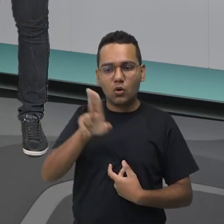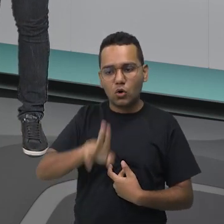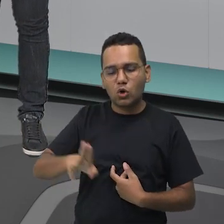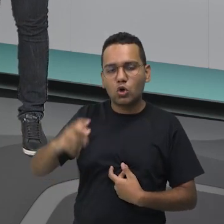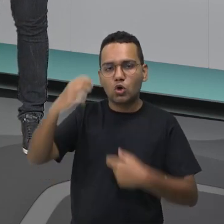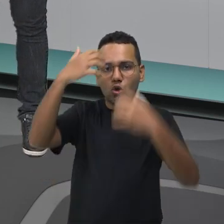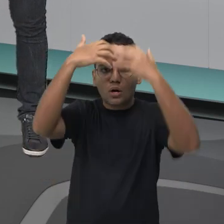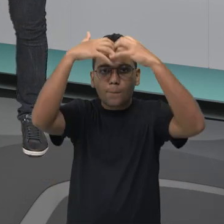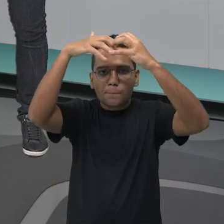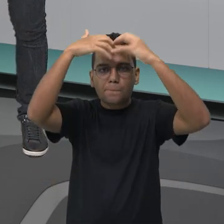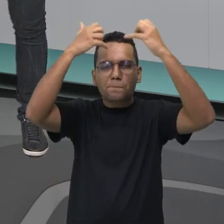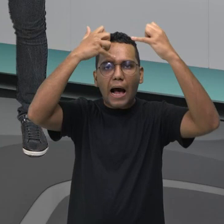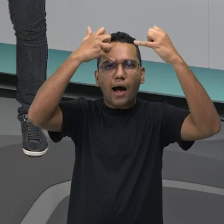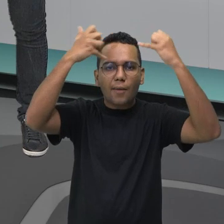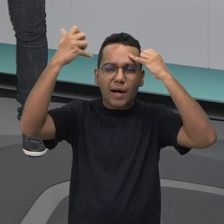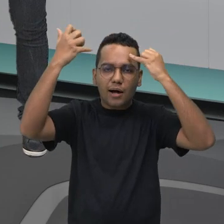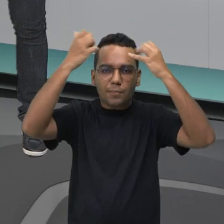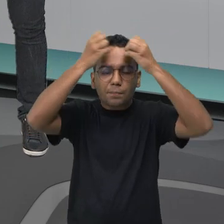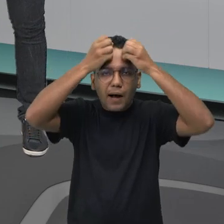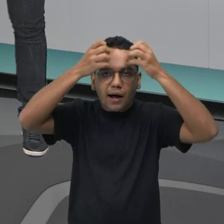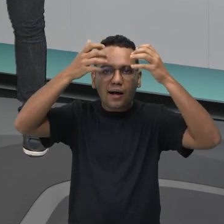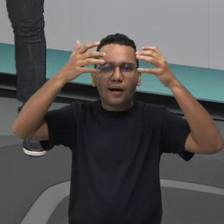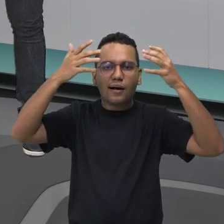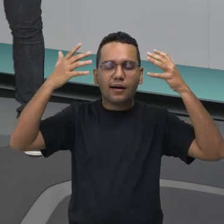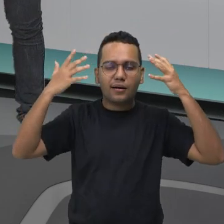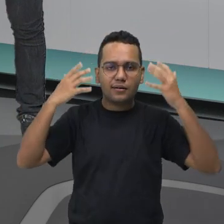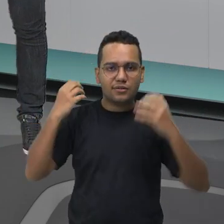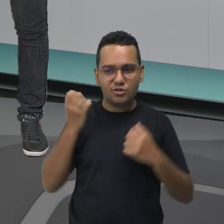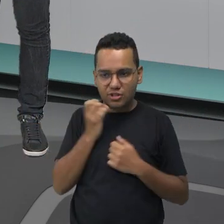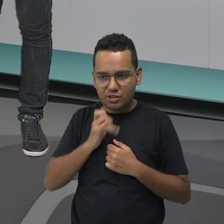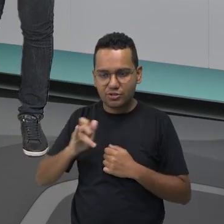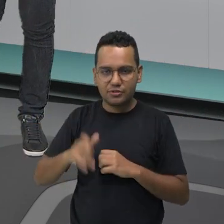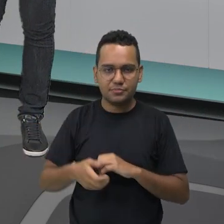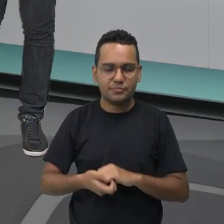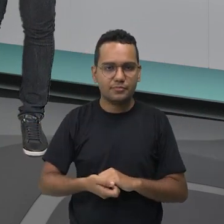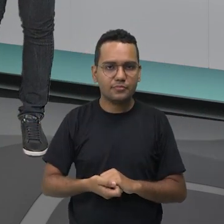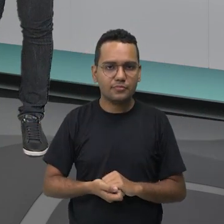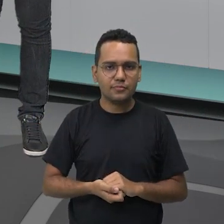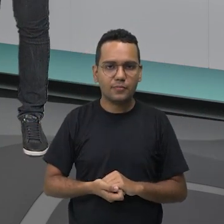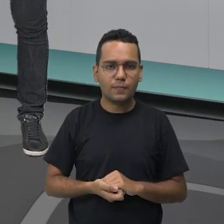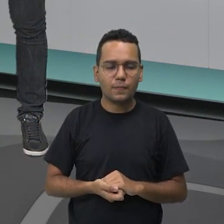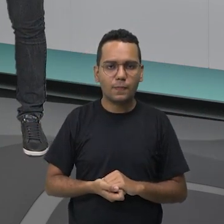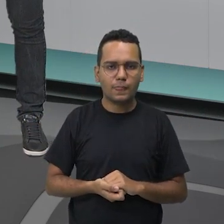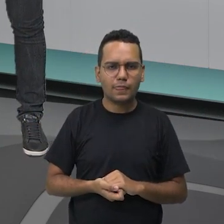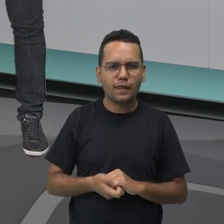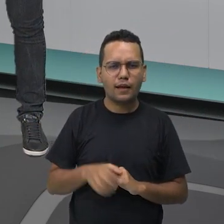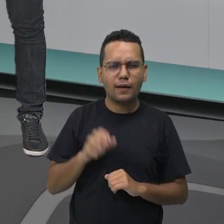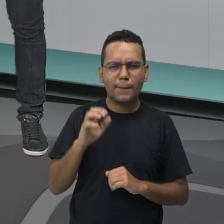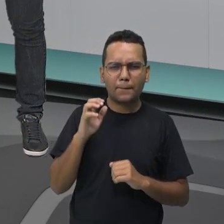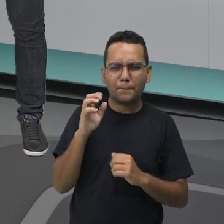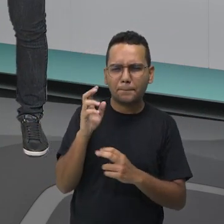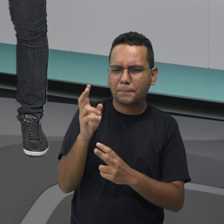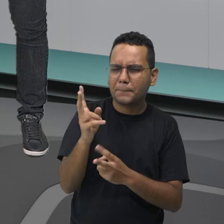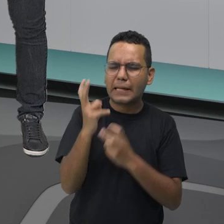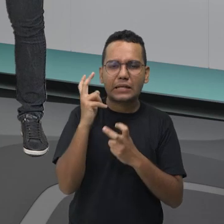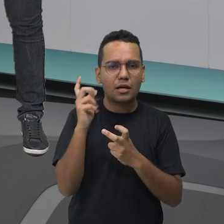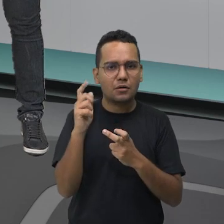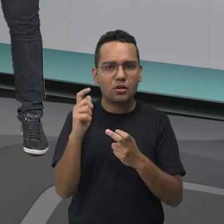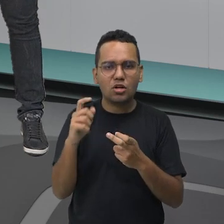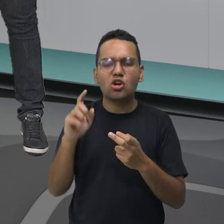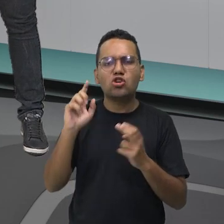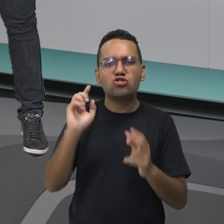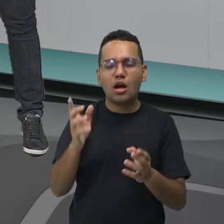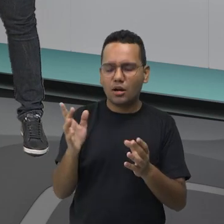por inúmeros impulsos elétricos vindo do cérebro. Então, observem que o que está escrito aqui foi